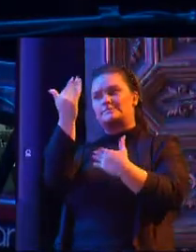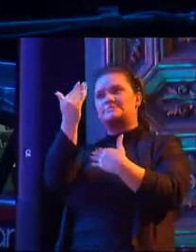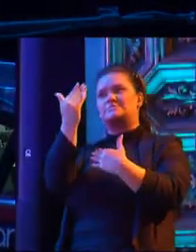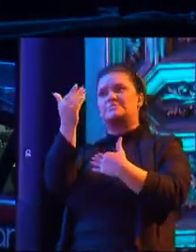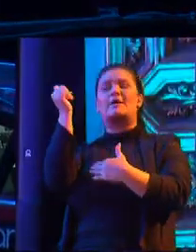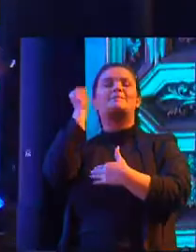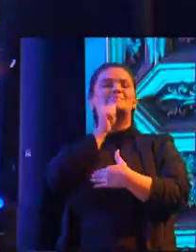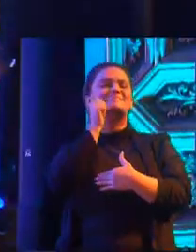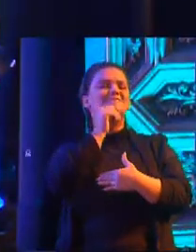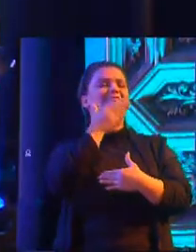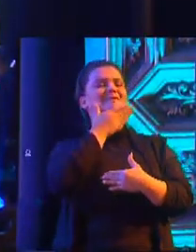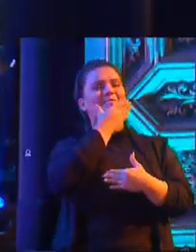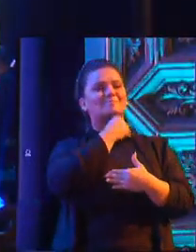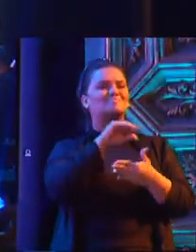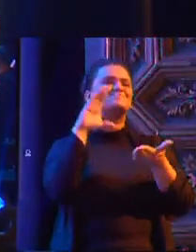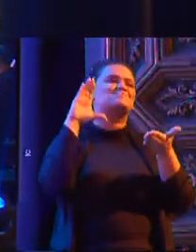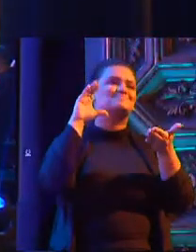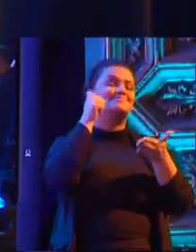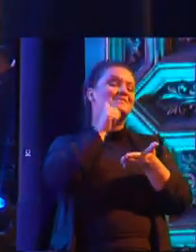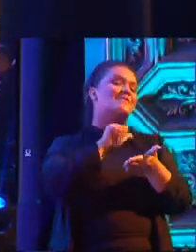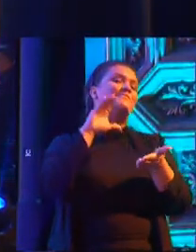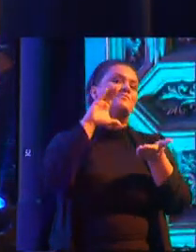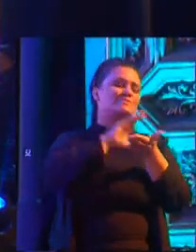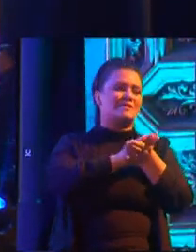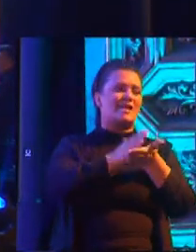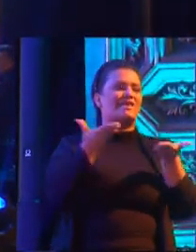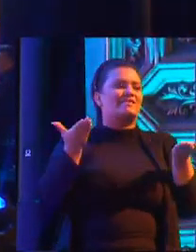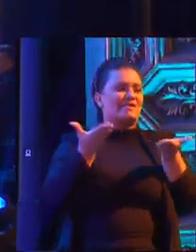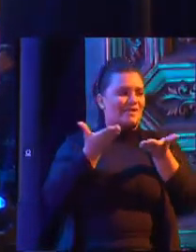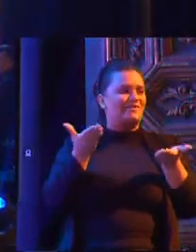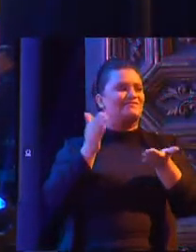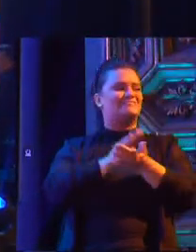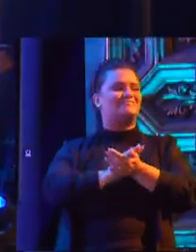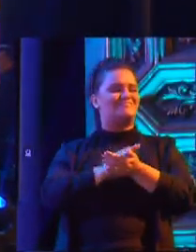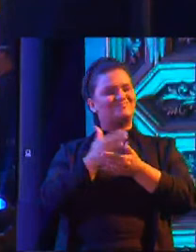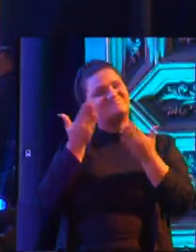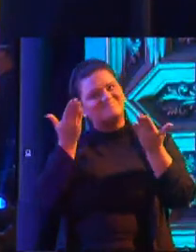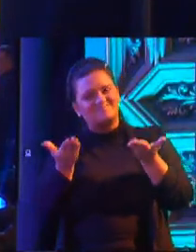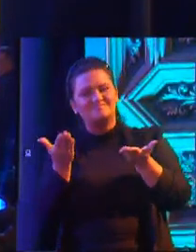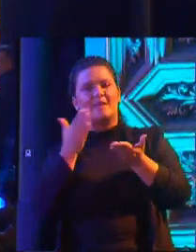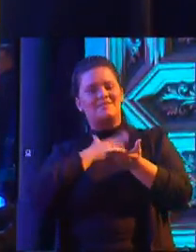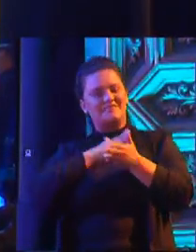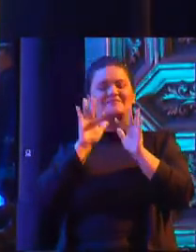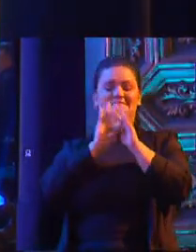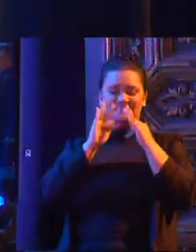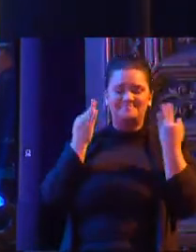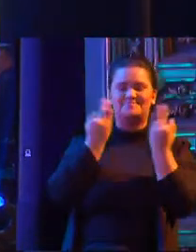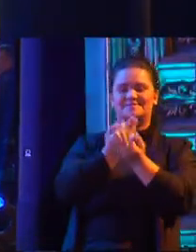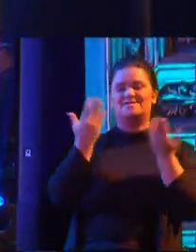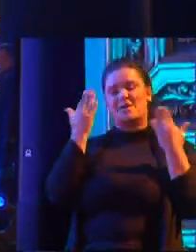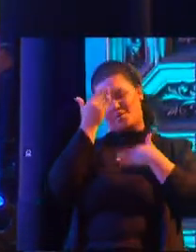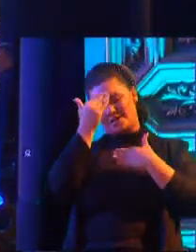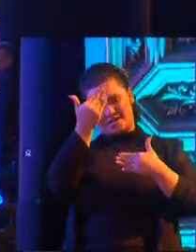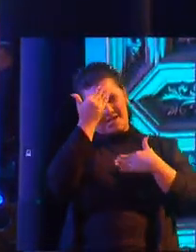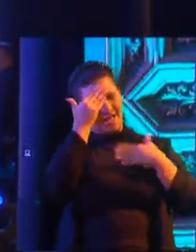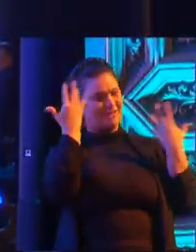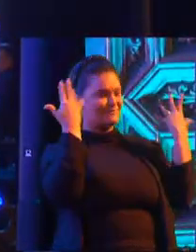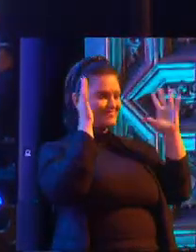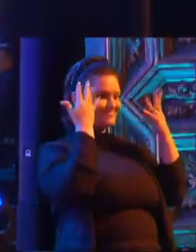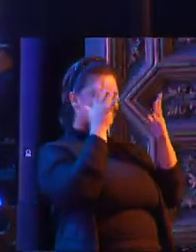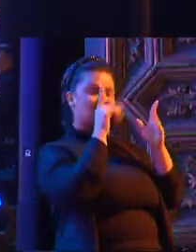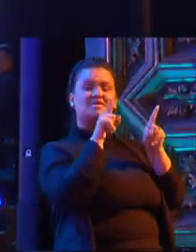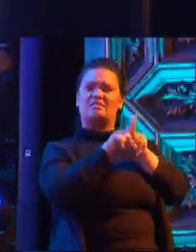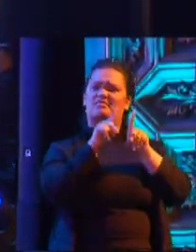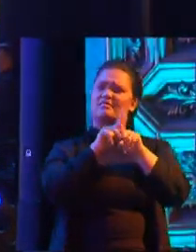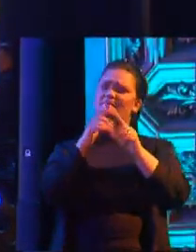inspiradora, a minha esposa, que estamos juntos até hoje, graças a Deus. Enfim, a minha família, parabéns, obrigado. E divido